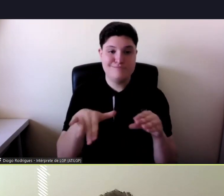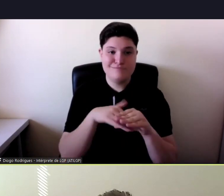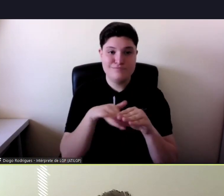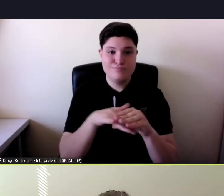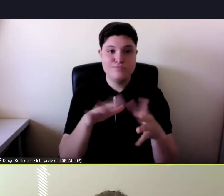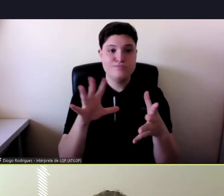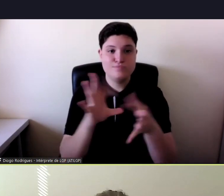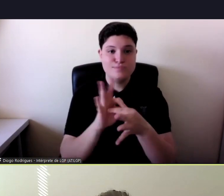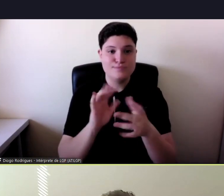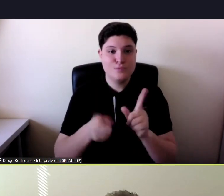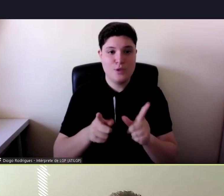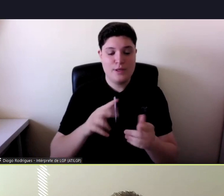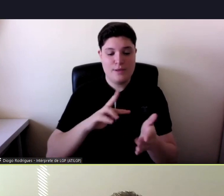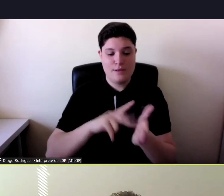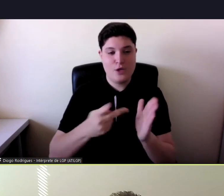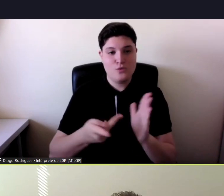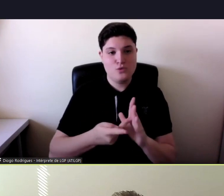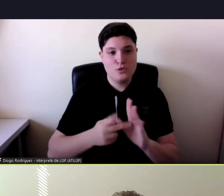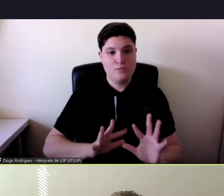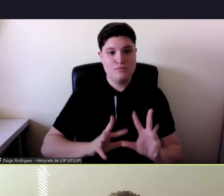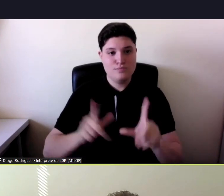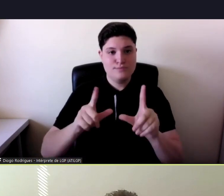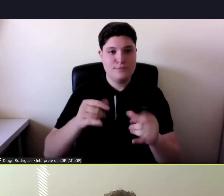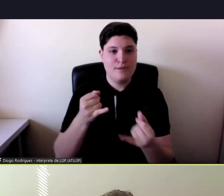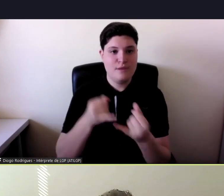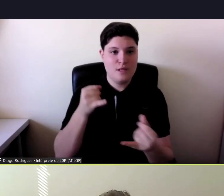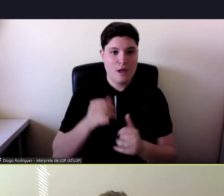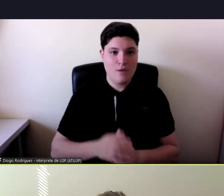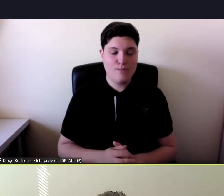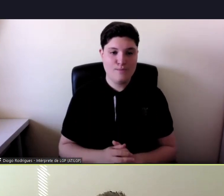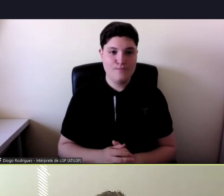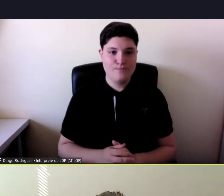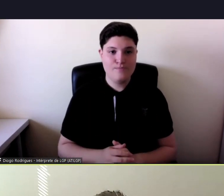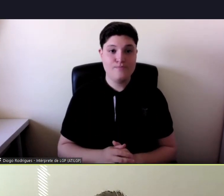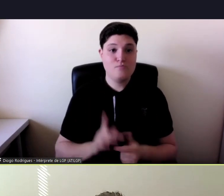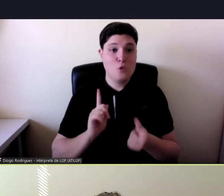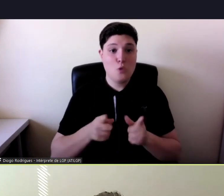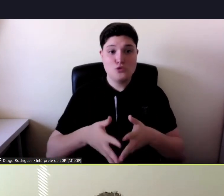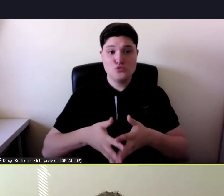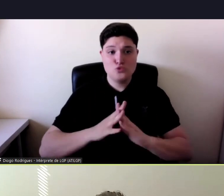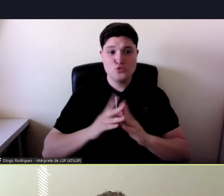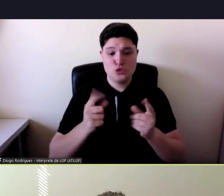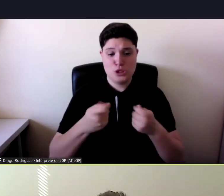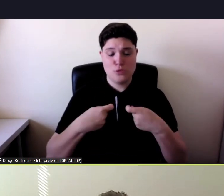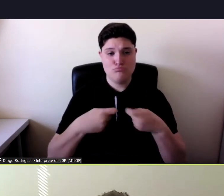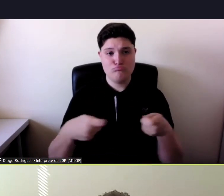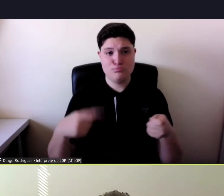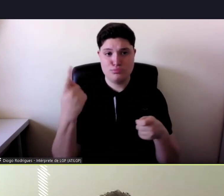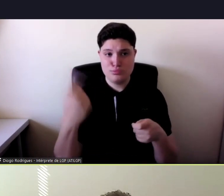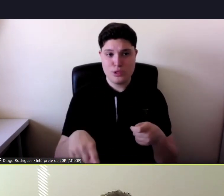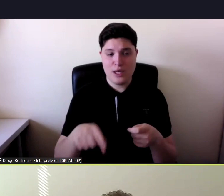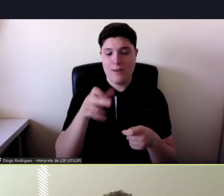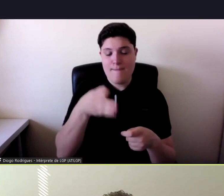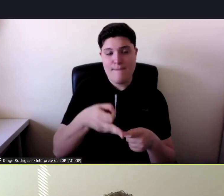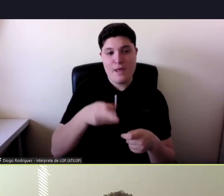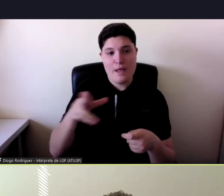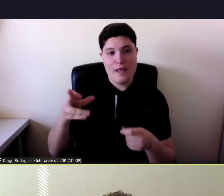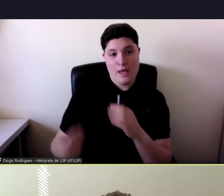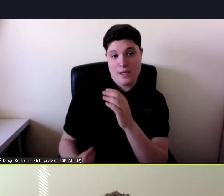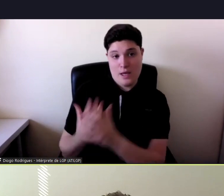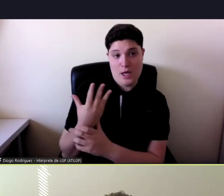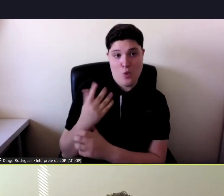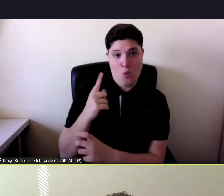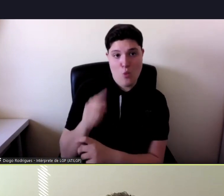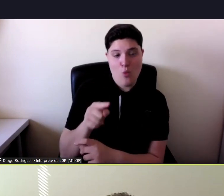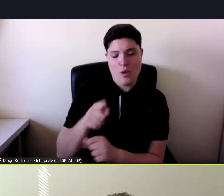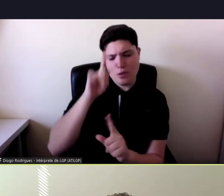Digital Innovation Hubs, que são estruturas financiadas, criadas também no âmbito do PRR, que têm como